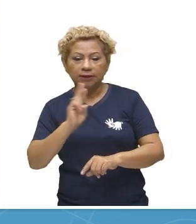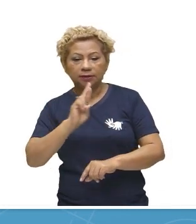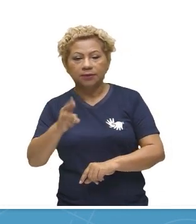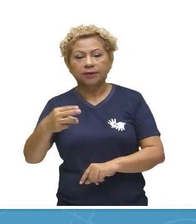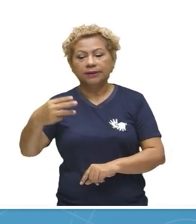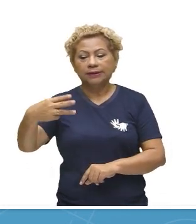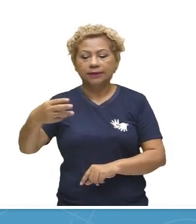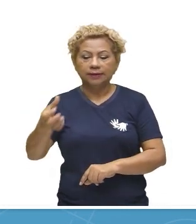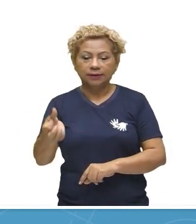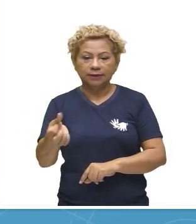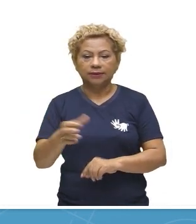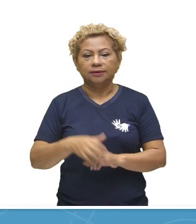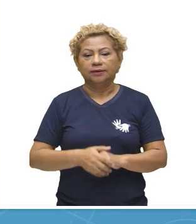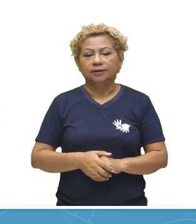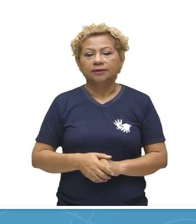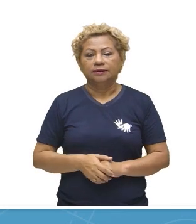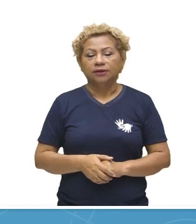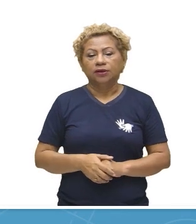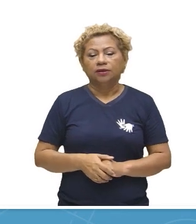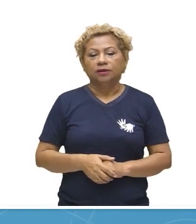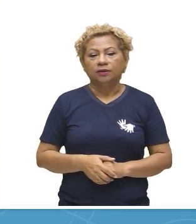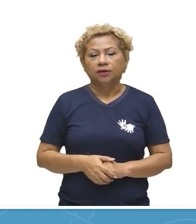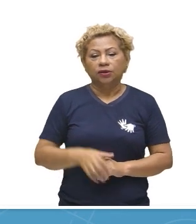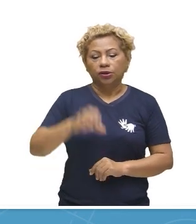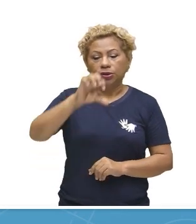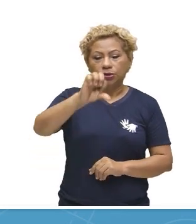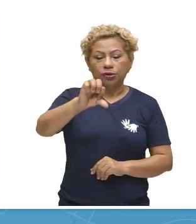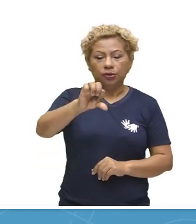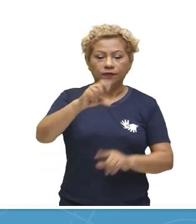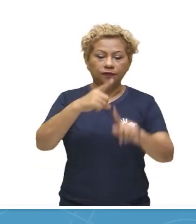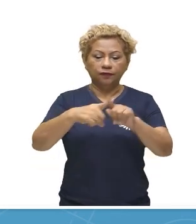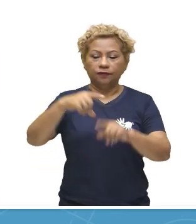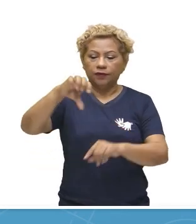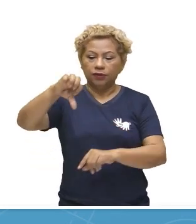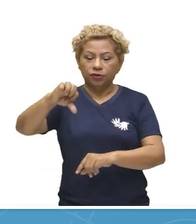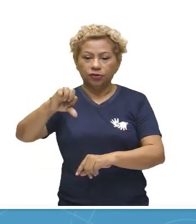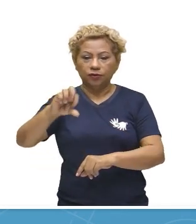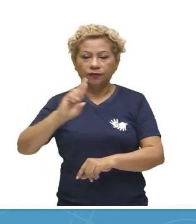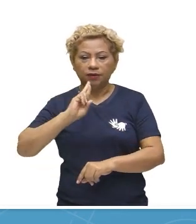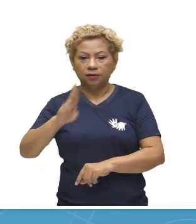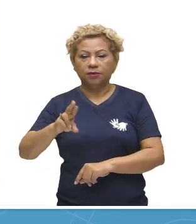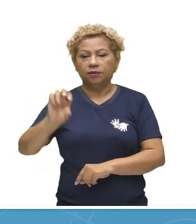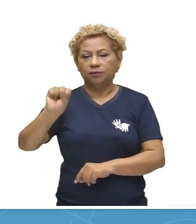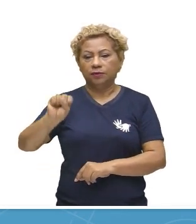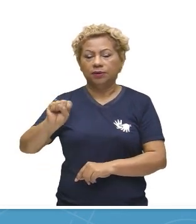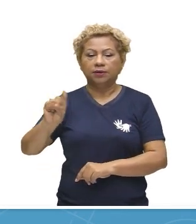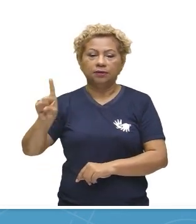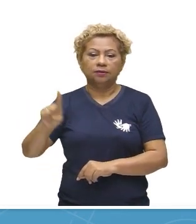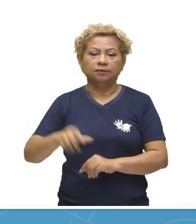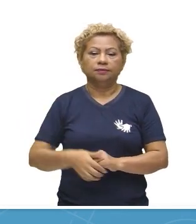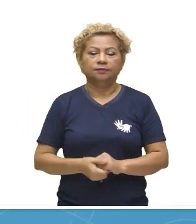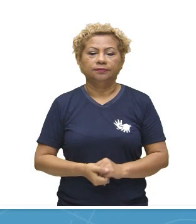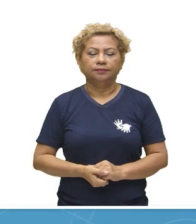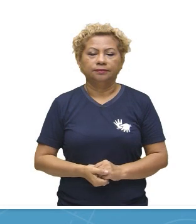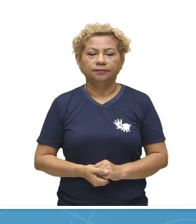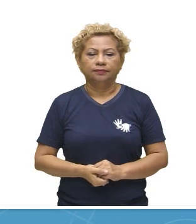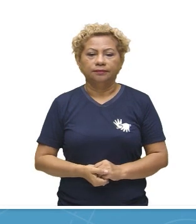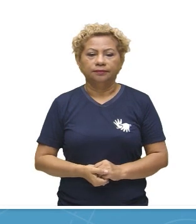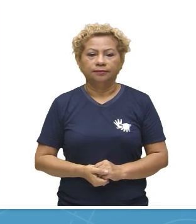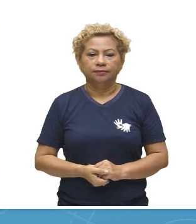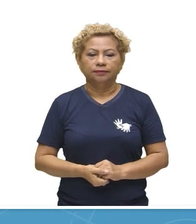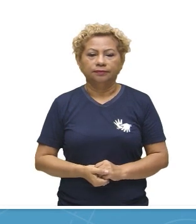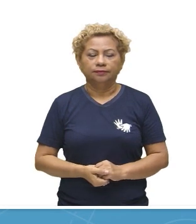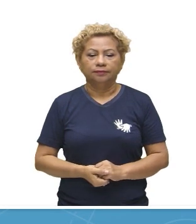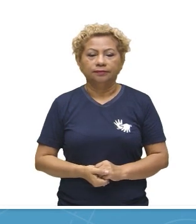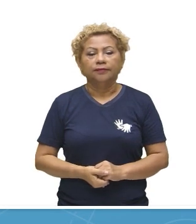raiz quadrada de 81, olha só quem vai ser? 9. Por quê? Porque 9 vezes 9 é 81. A raiz quadrada